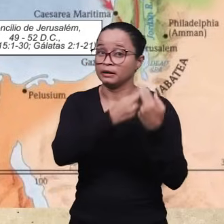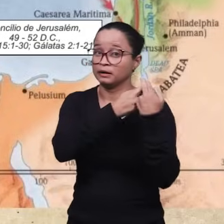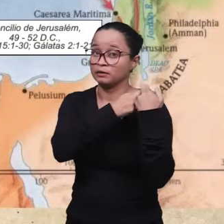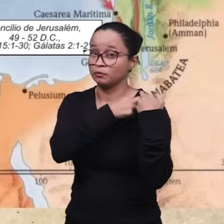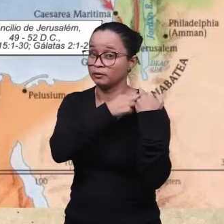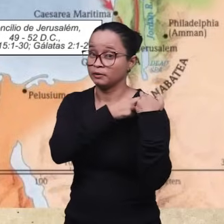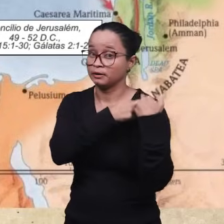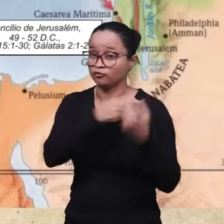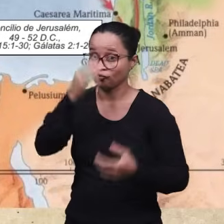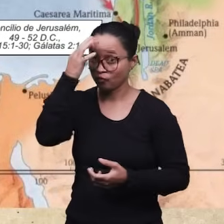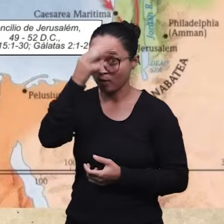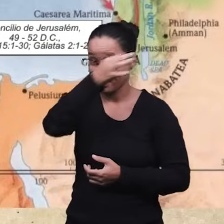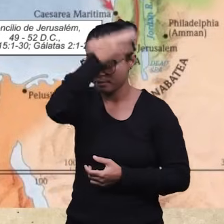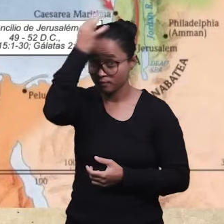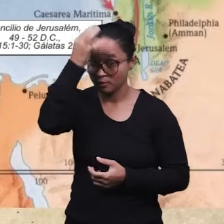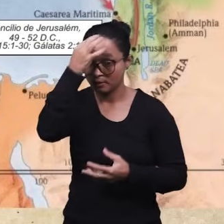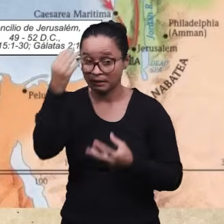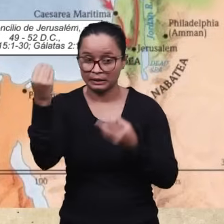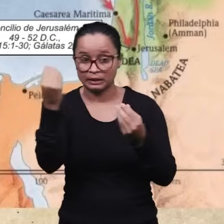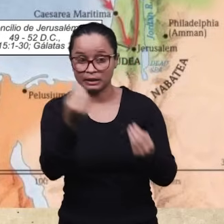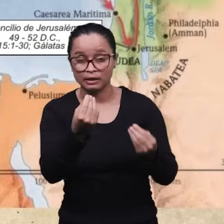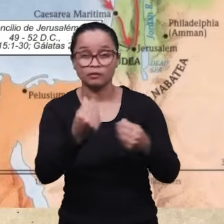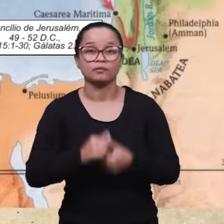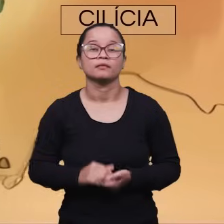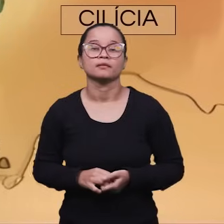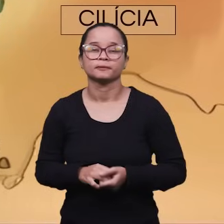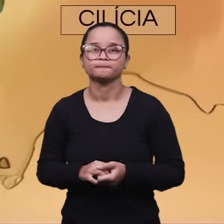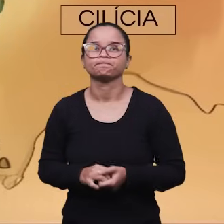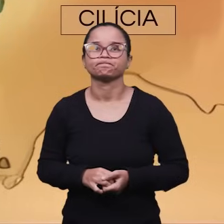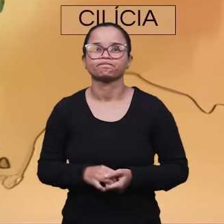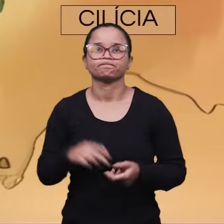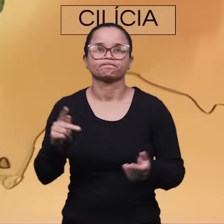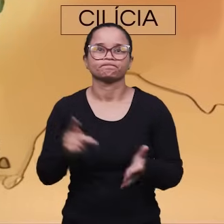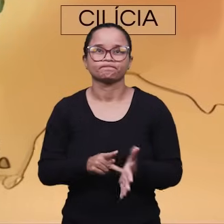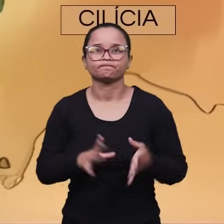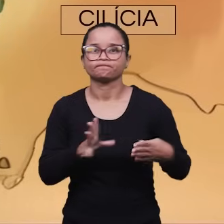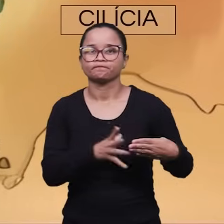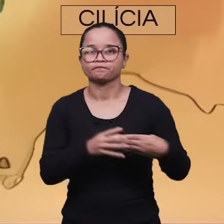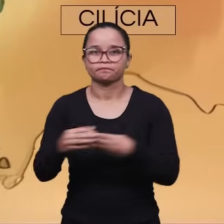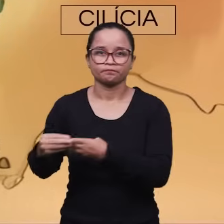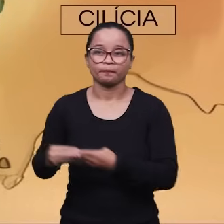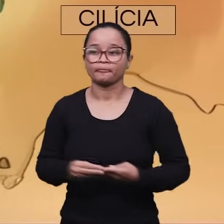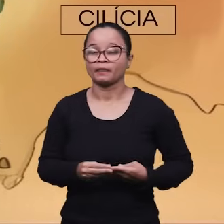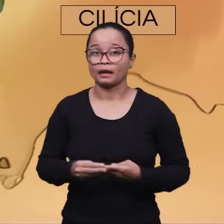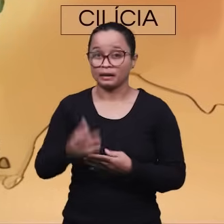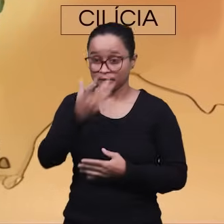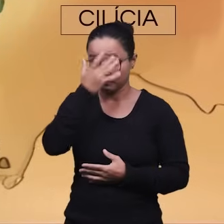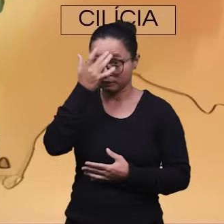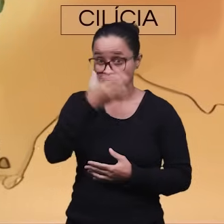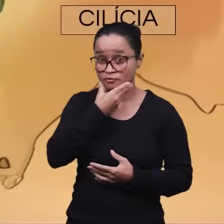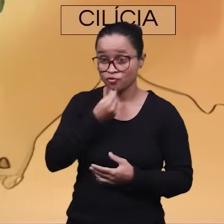pelo Espírito Santo, realmente, né, conduziu aqueles homens a